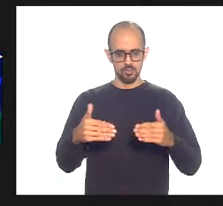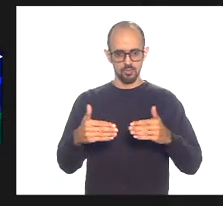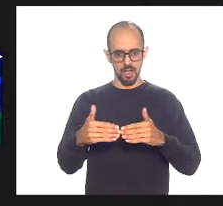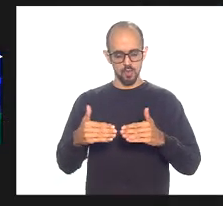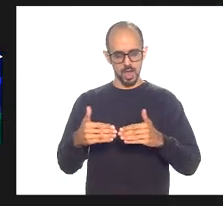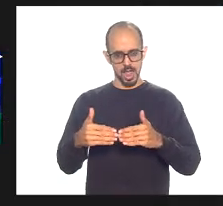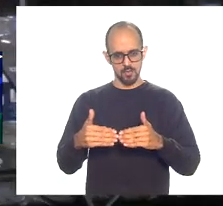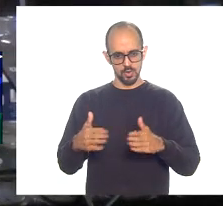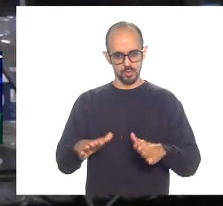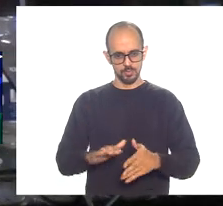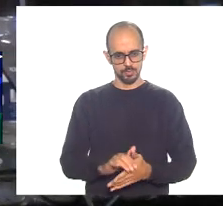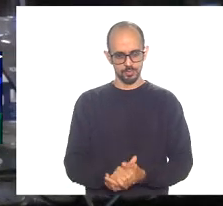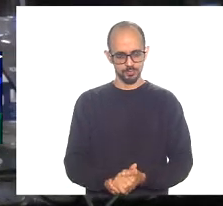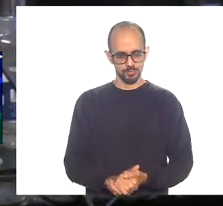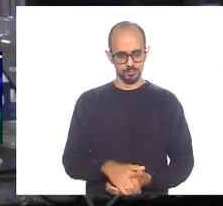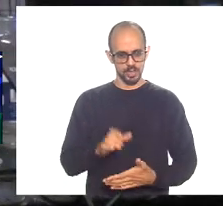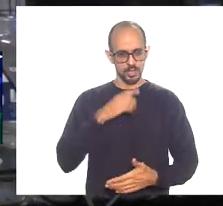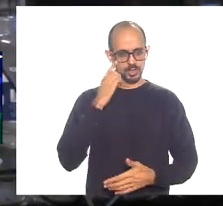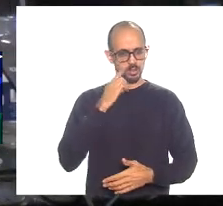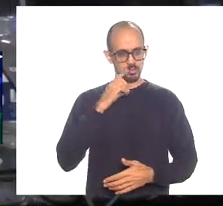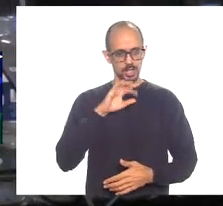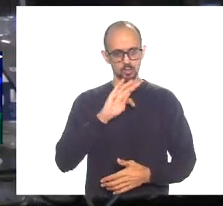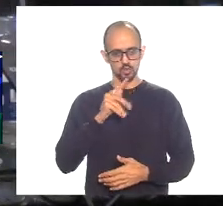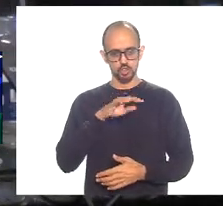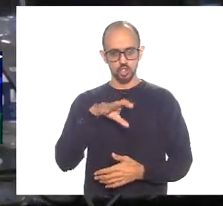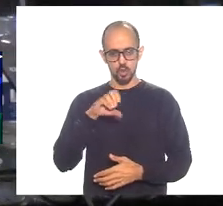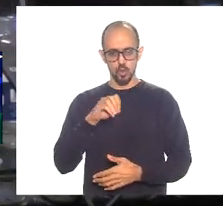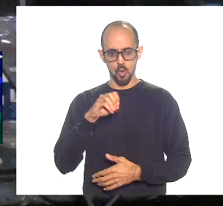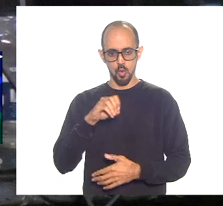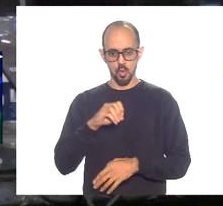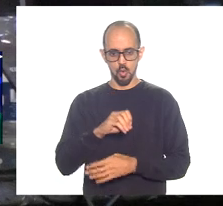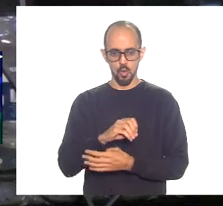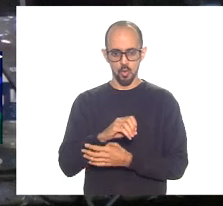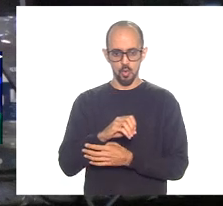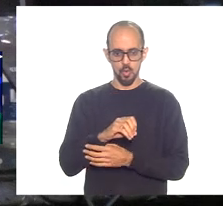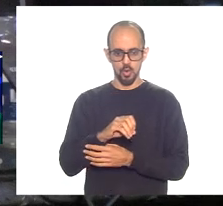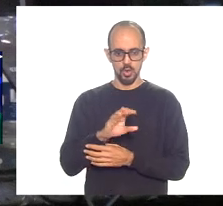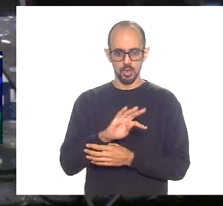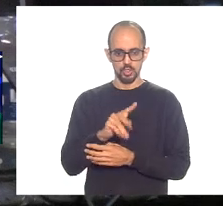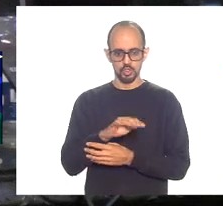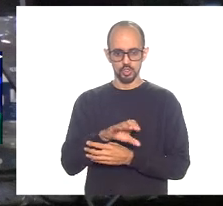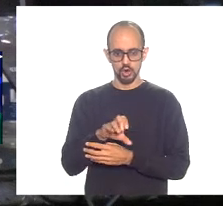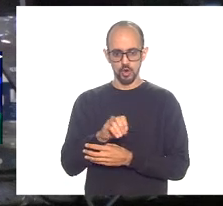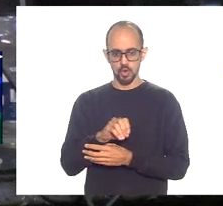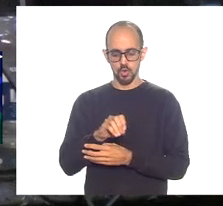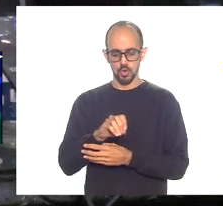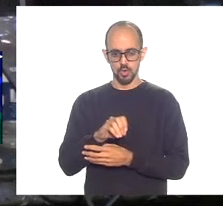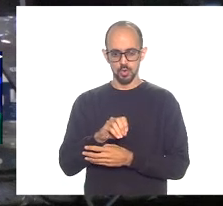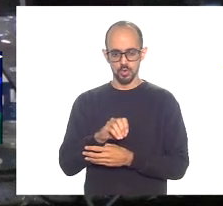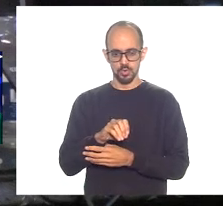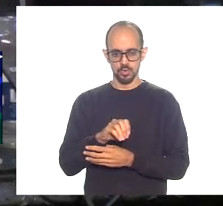Presidente Chico Machado Machado